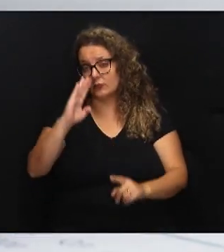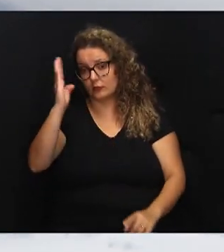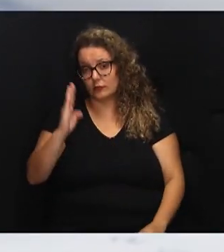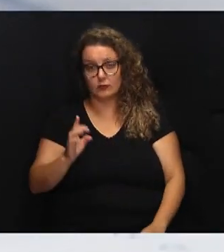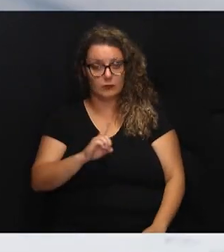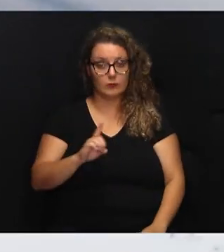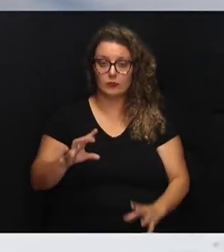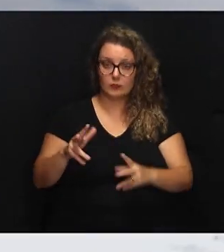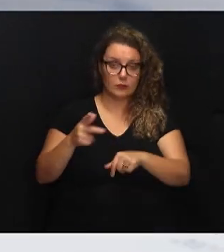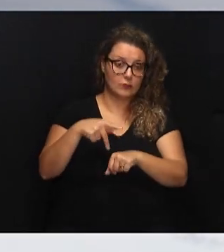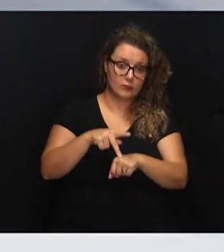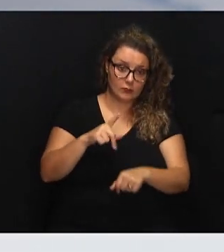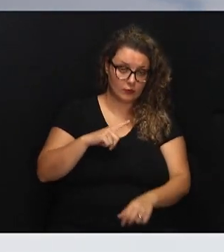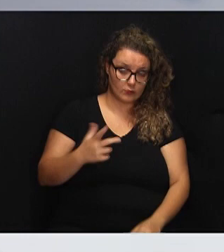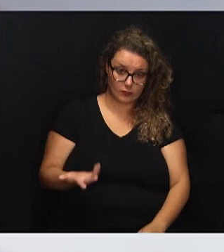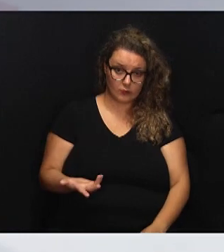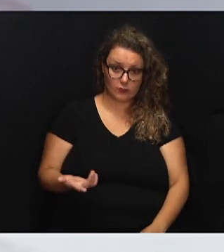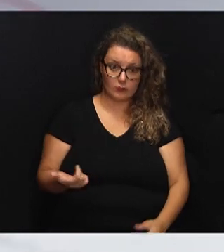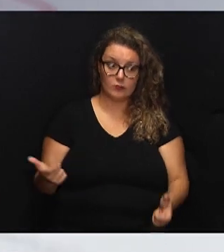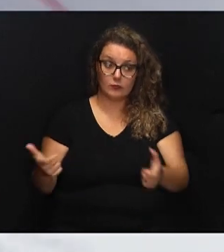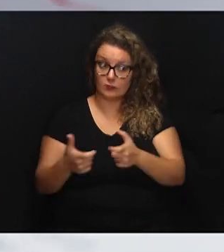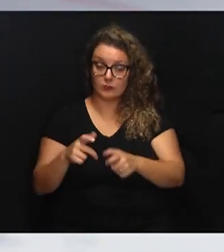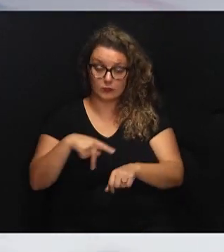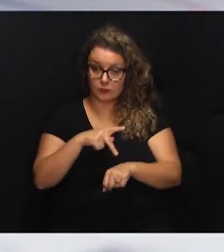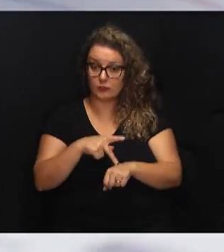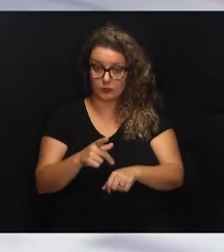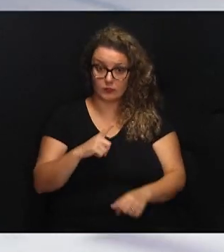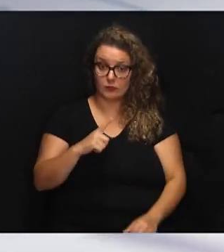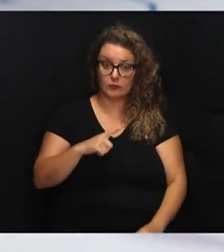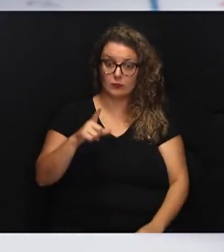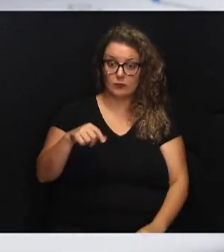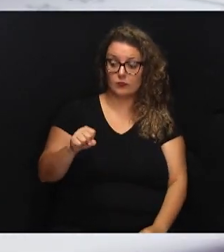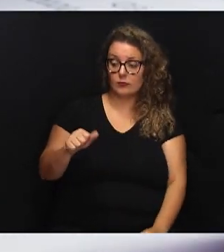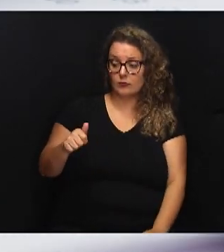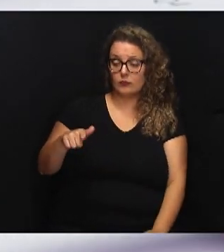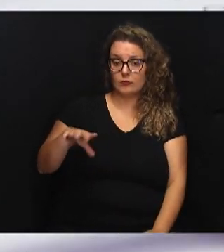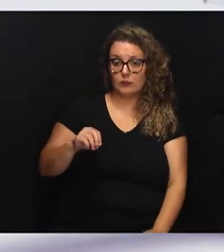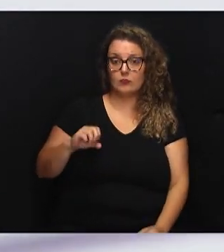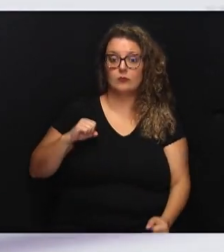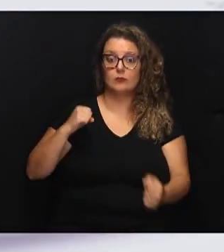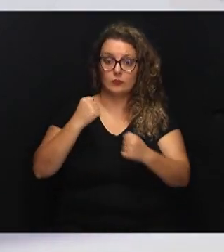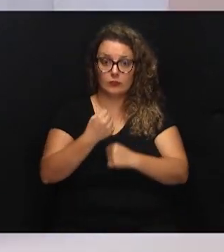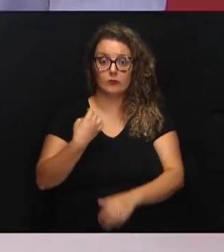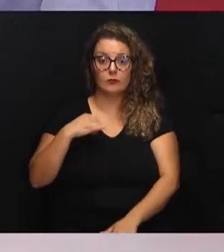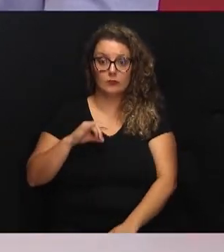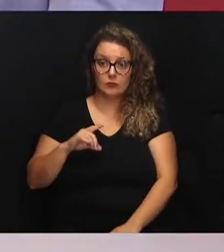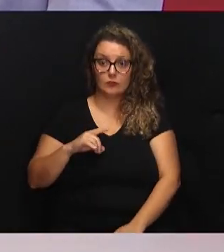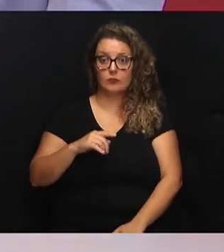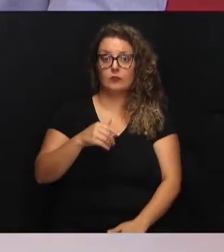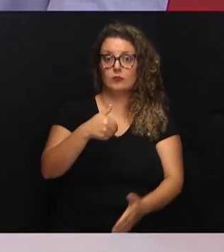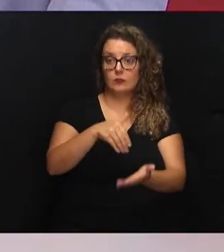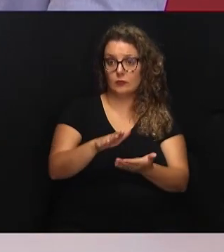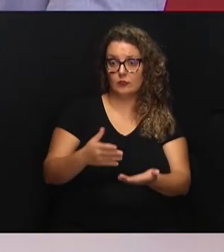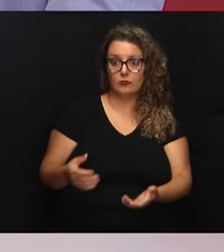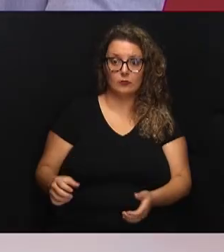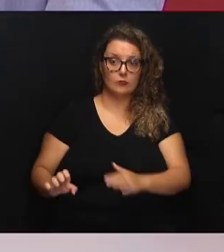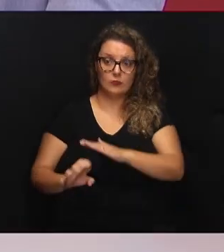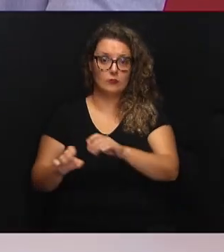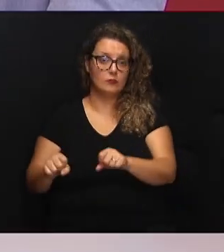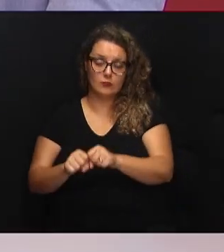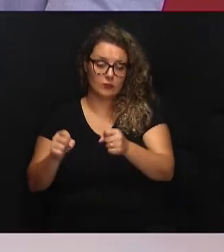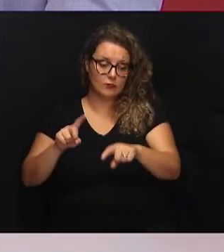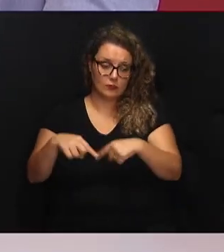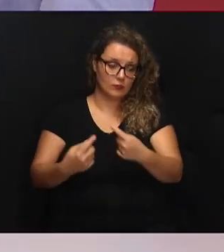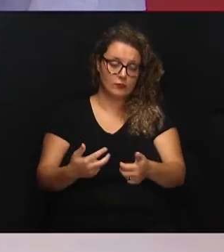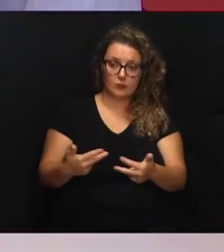todos os países que têm, na verdade a minoria dos países tem, que é um saldo que em geral é uma proteção. Se você for demitido, a sua empresa quebrar ou alguma outra